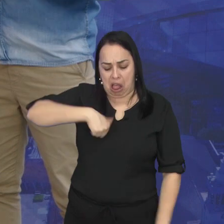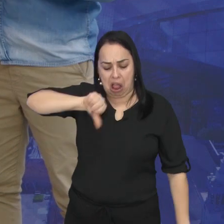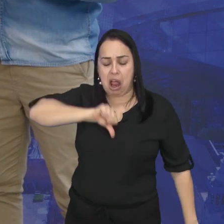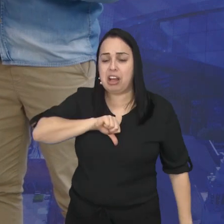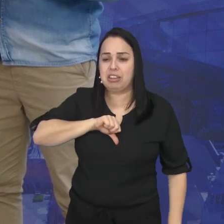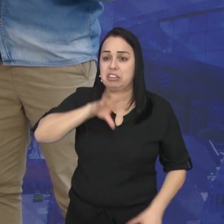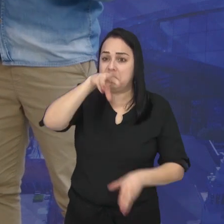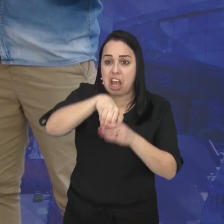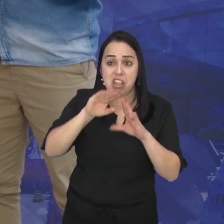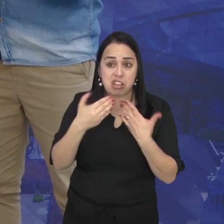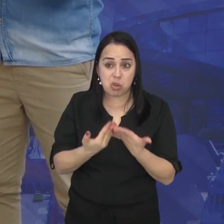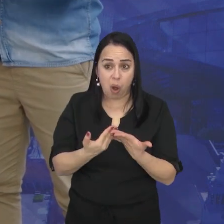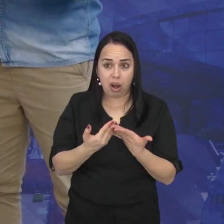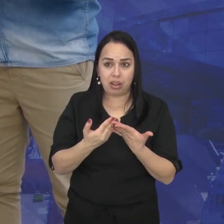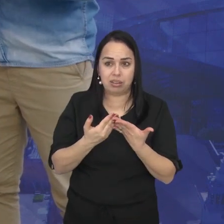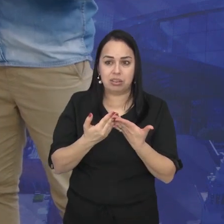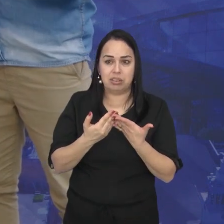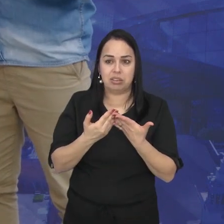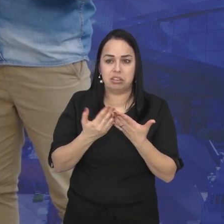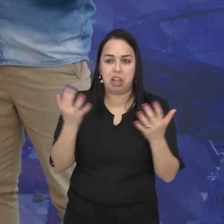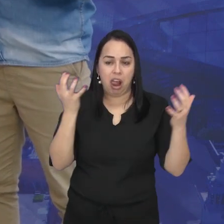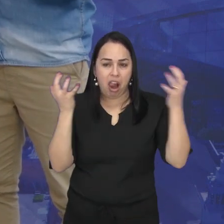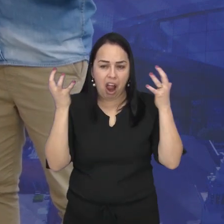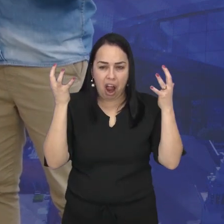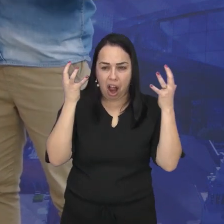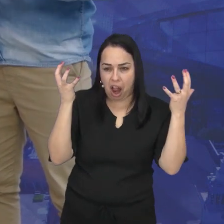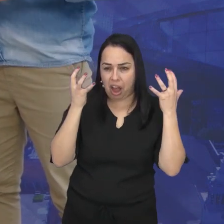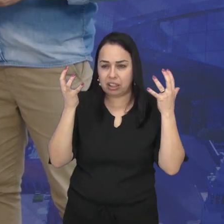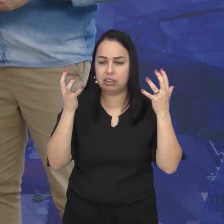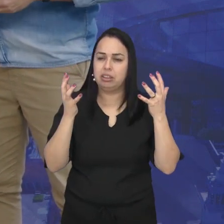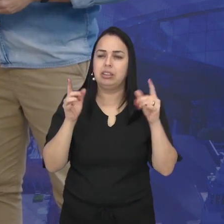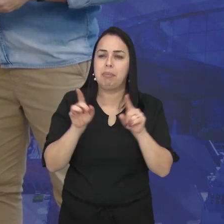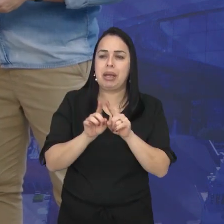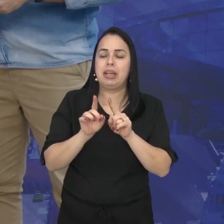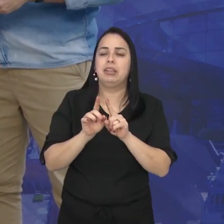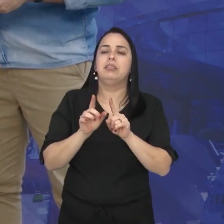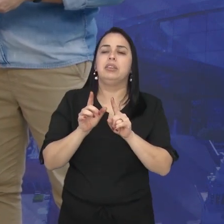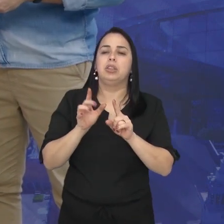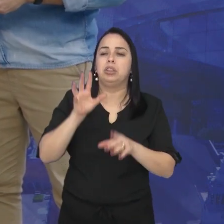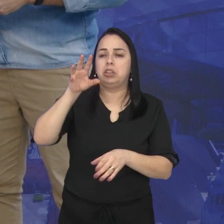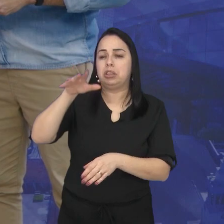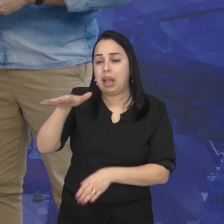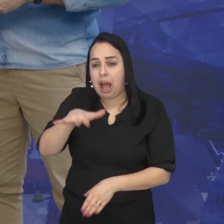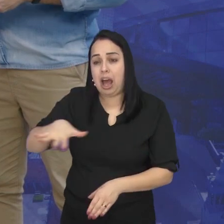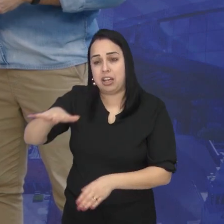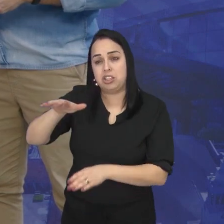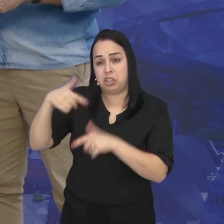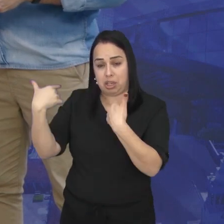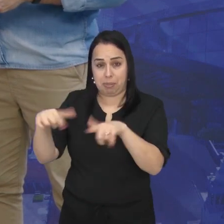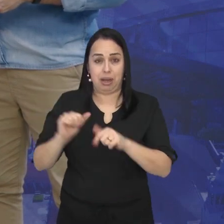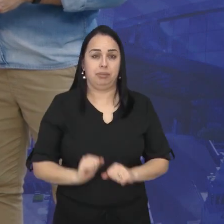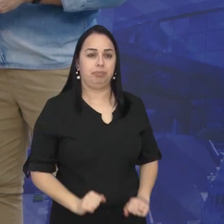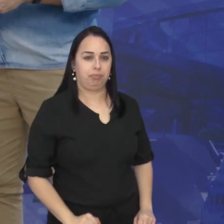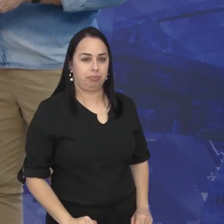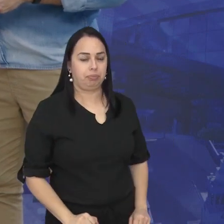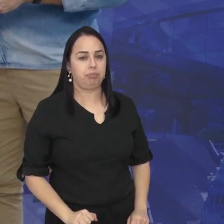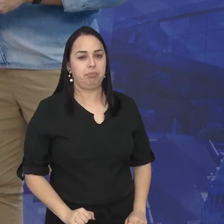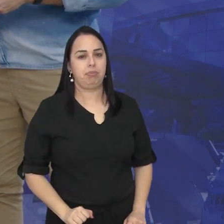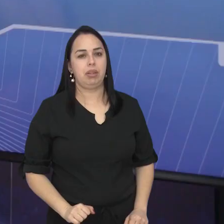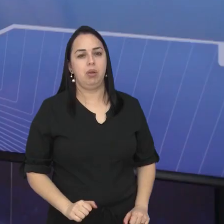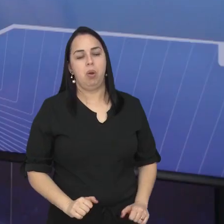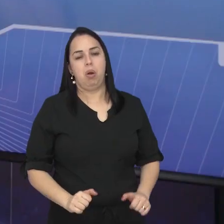no ambiente escolar, e não só no ambiente escolar, mas no ambiente de trabalho? Bom, o burnout, né,